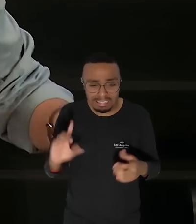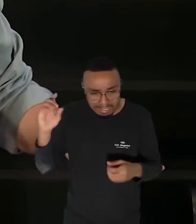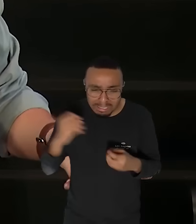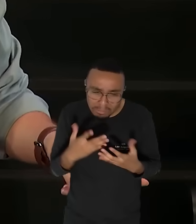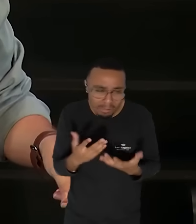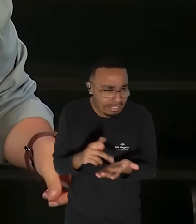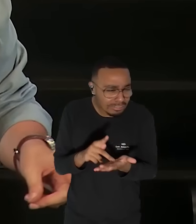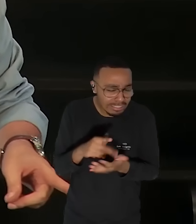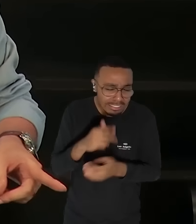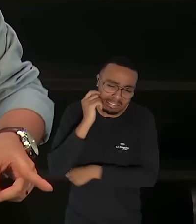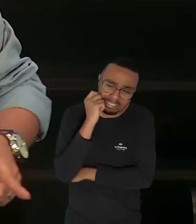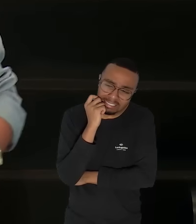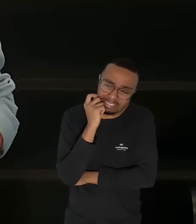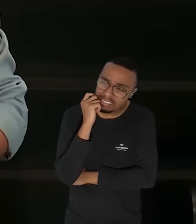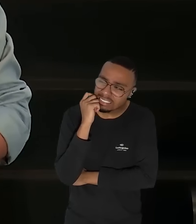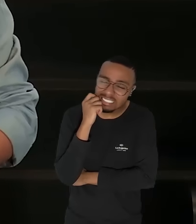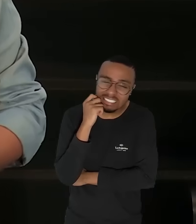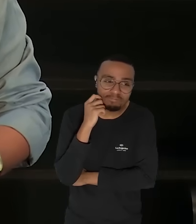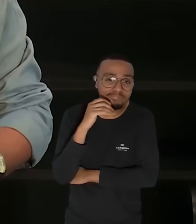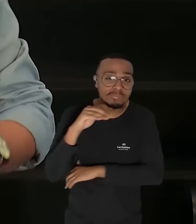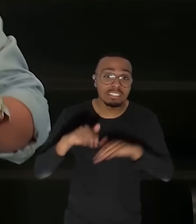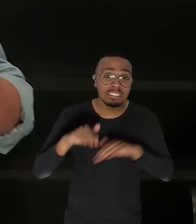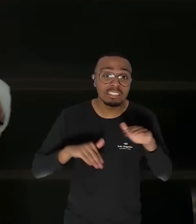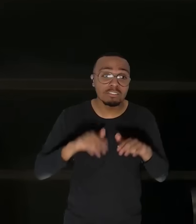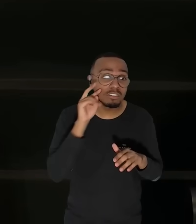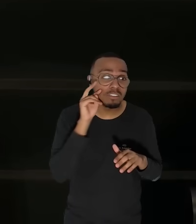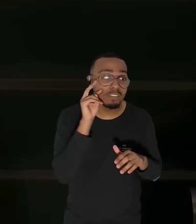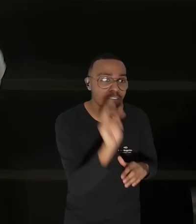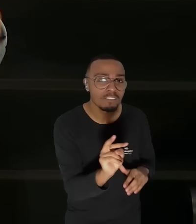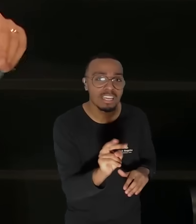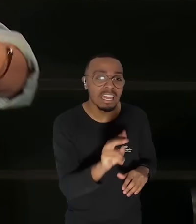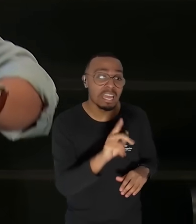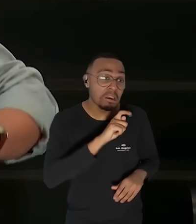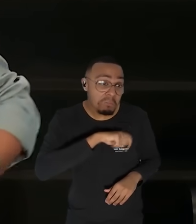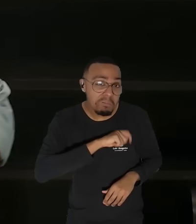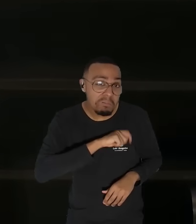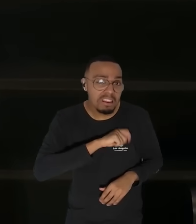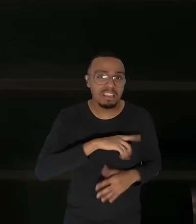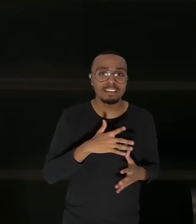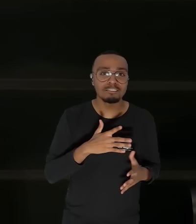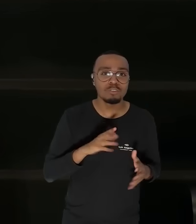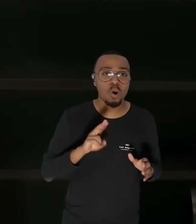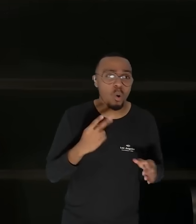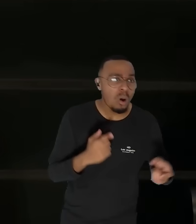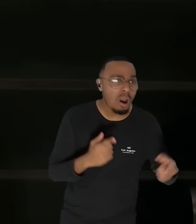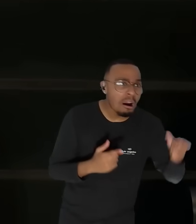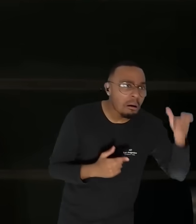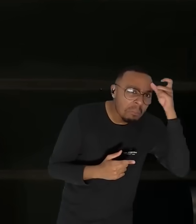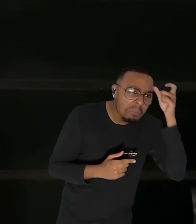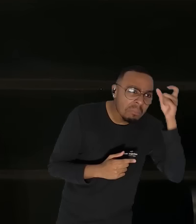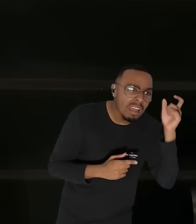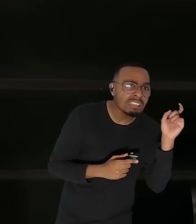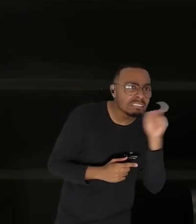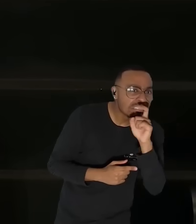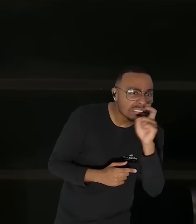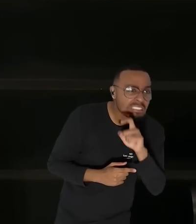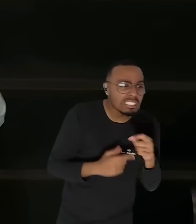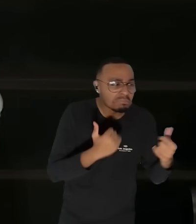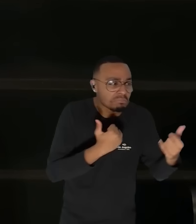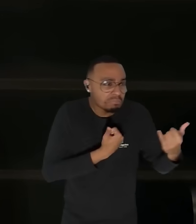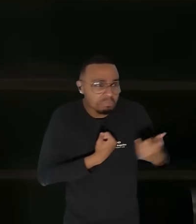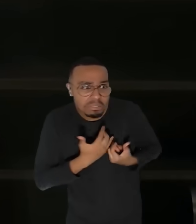é a crueldade do inimigo. O que vai predominar são as mentiras do diabo. É mais ou menos o